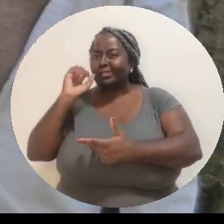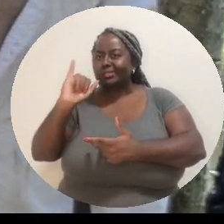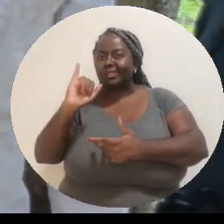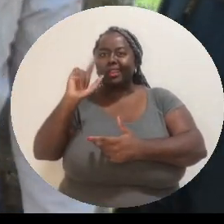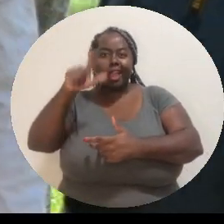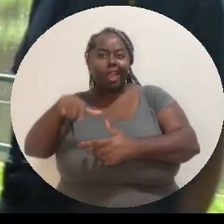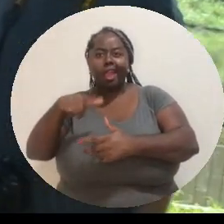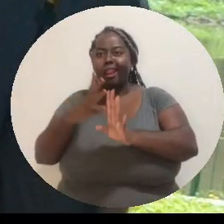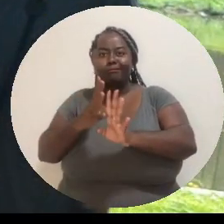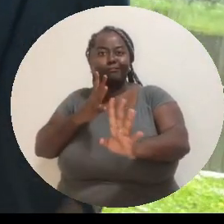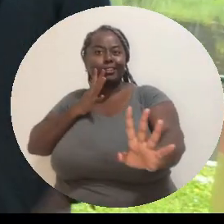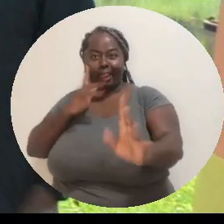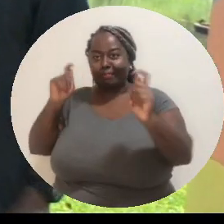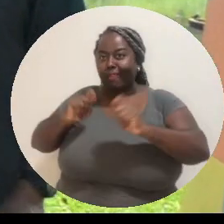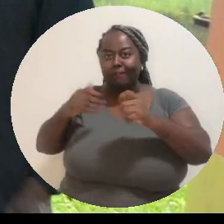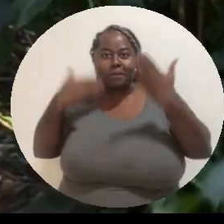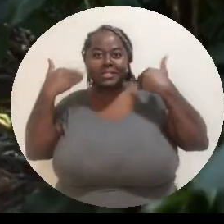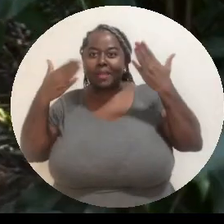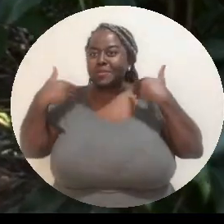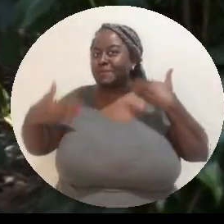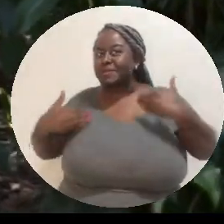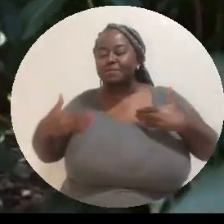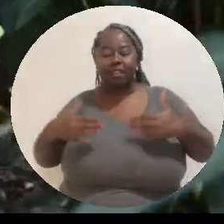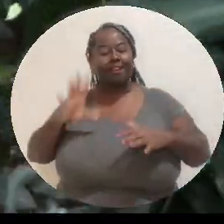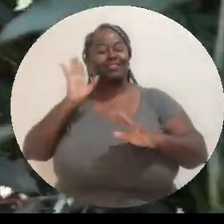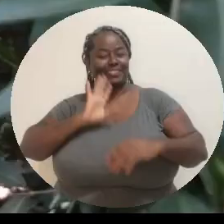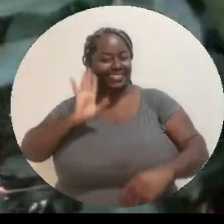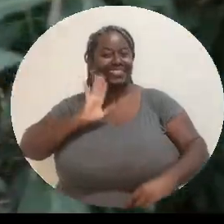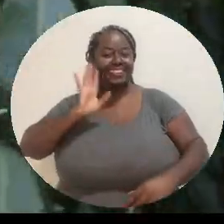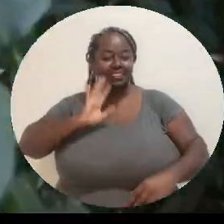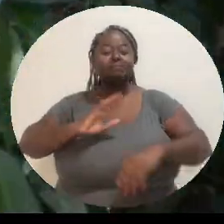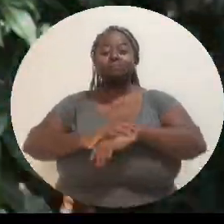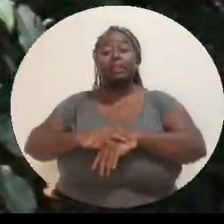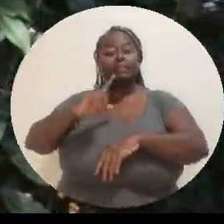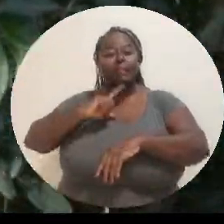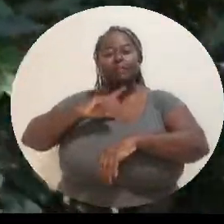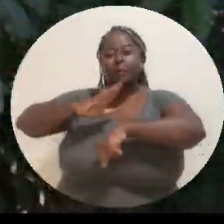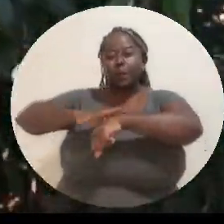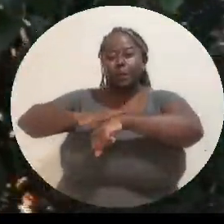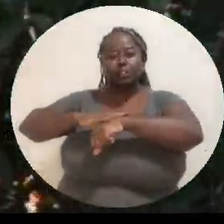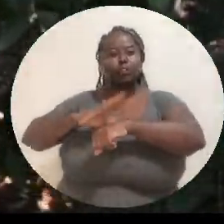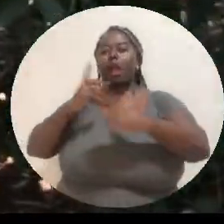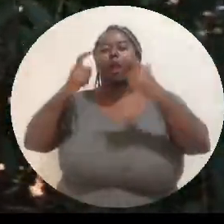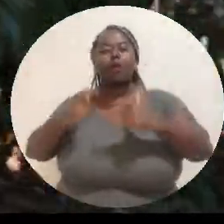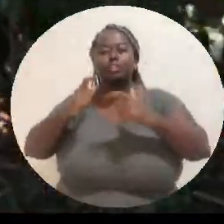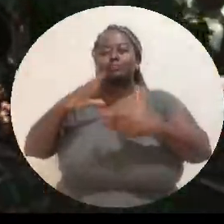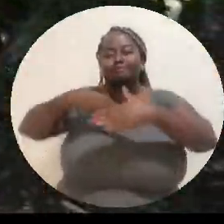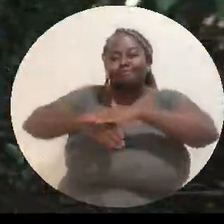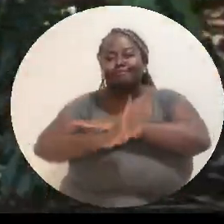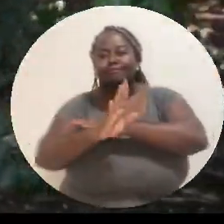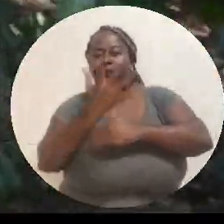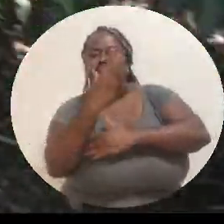pintura corporal assim, nas pessoas. Foi bem bacana. Tem uma parte que foi feito numa mata. A primeiro olhar assim, vai parecer que foi